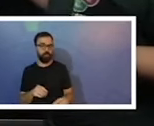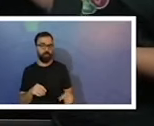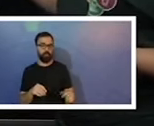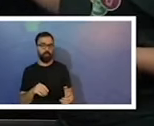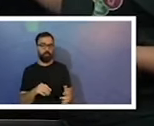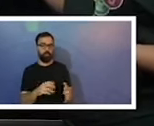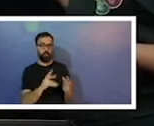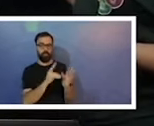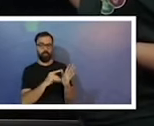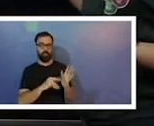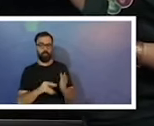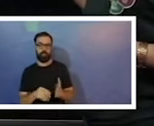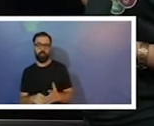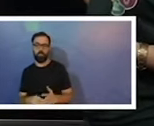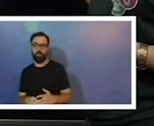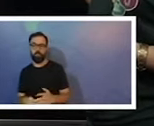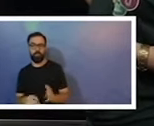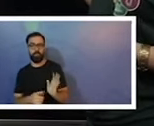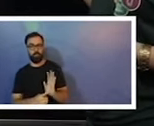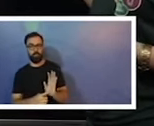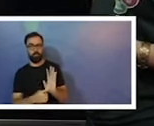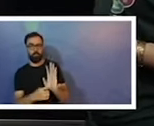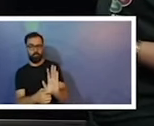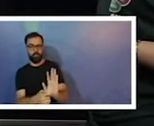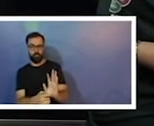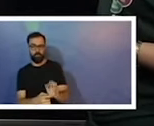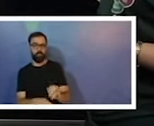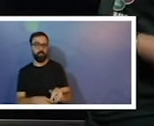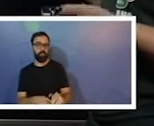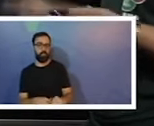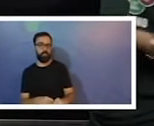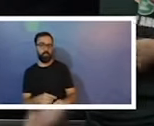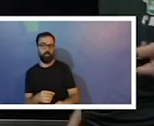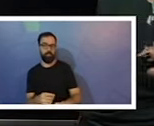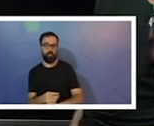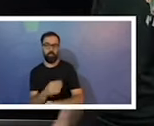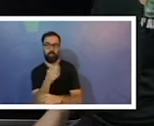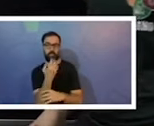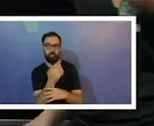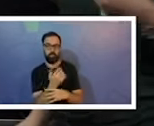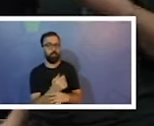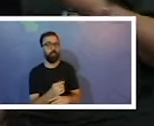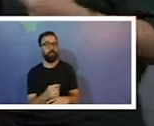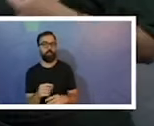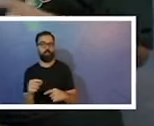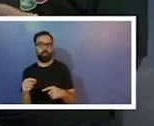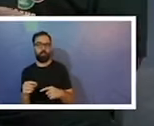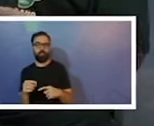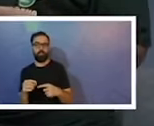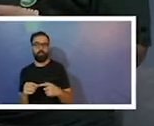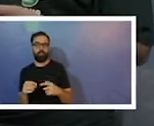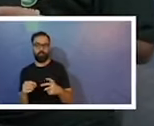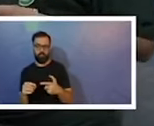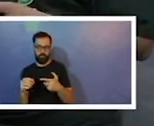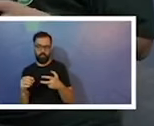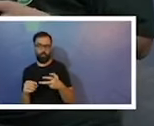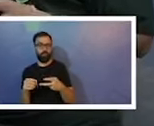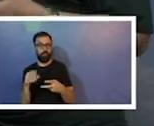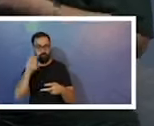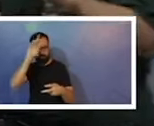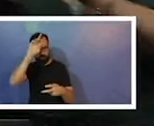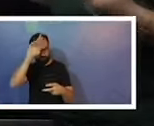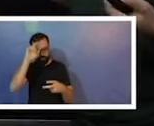por meio de esquema, as relações alimentares entre a couve, o pulgão e a joaninha. Então, nós vamos formar a cadeia